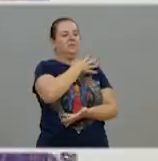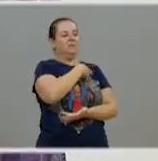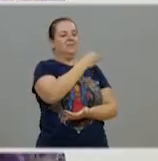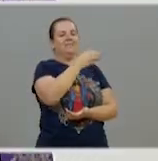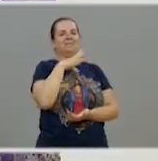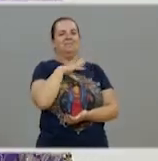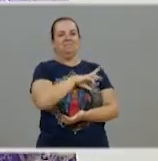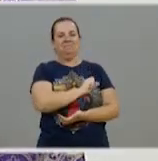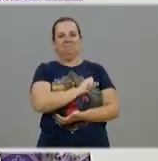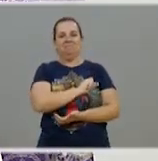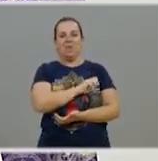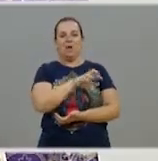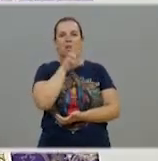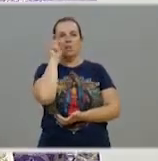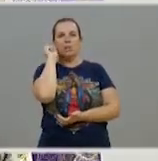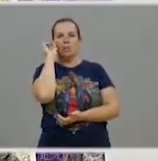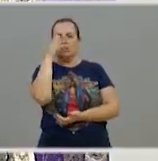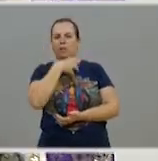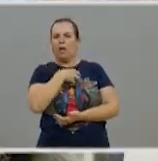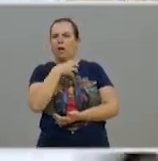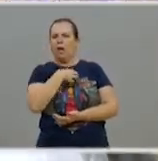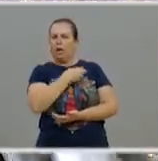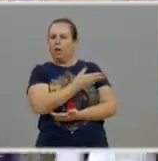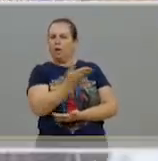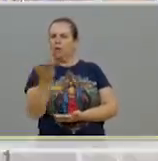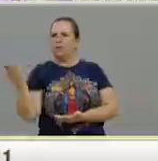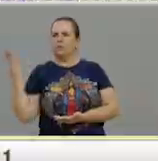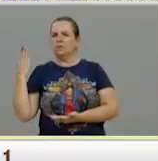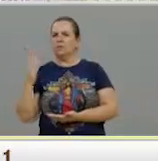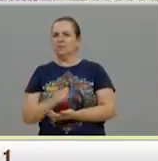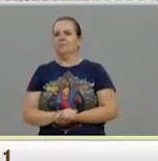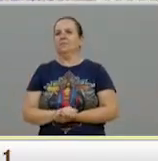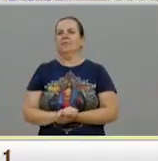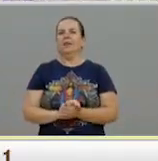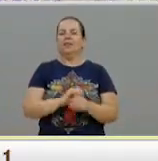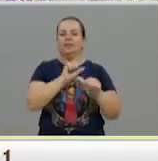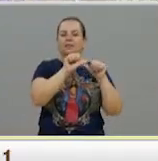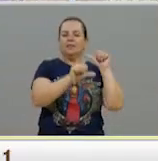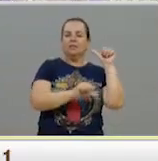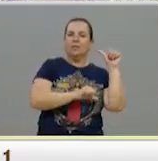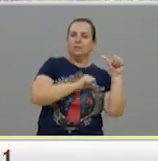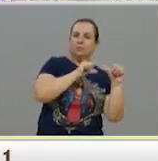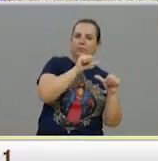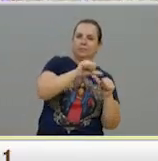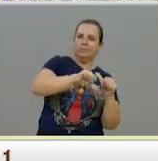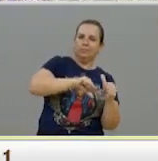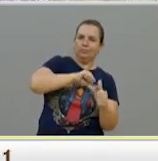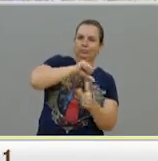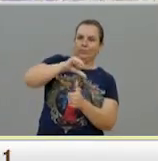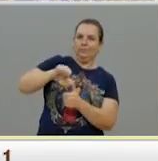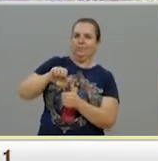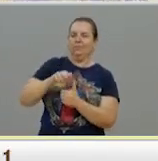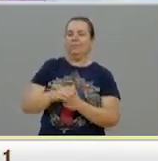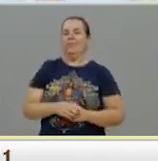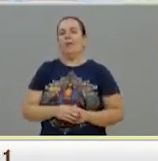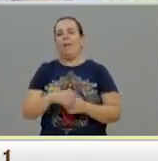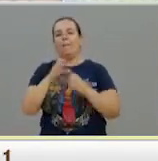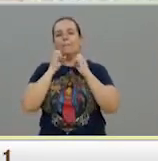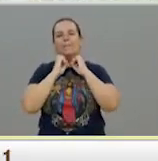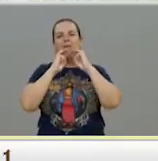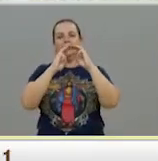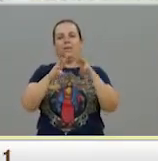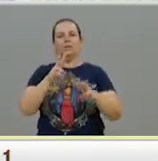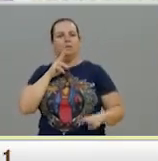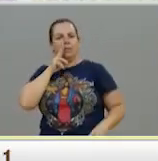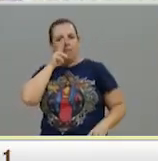muito amado, escutai-o. Na transfiguração, a grande mensagem forte, ecoadora